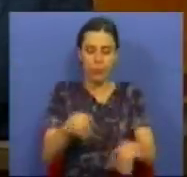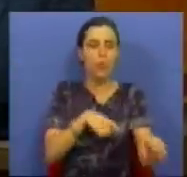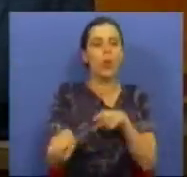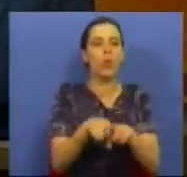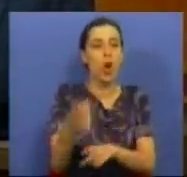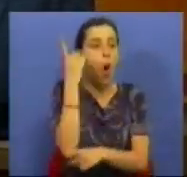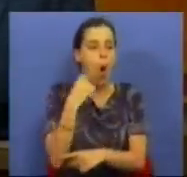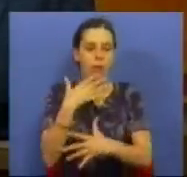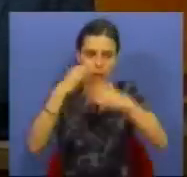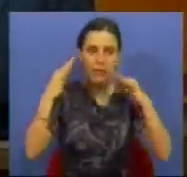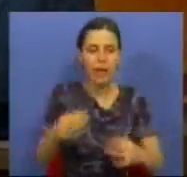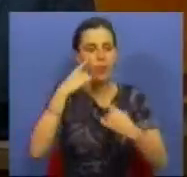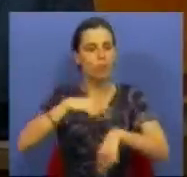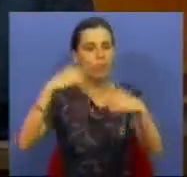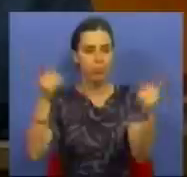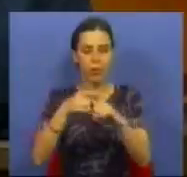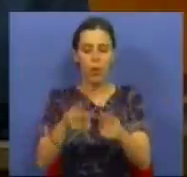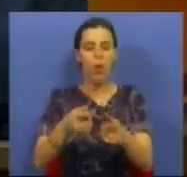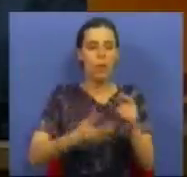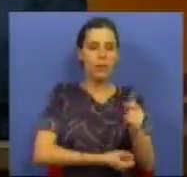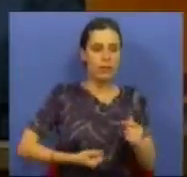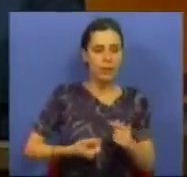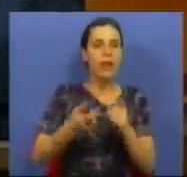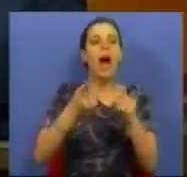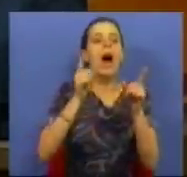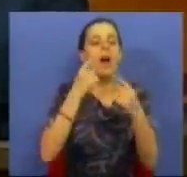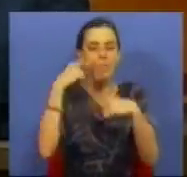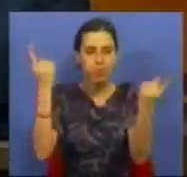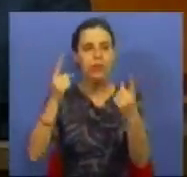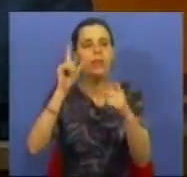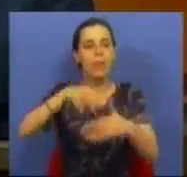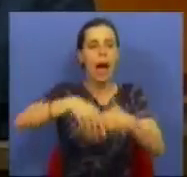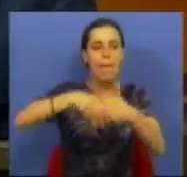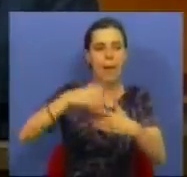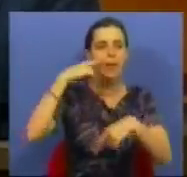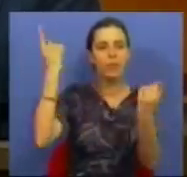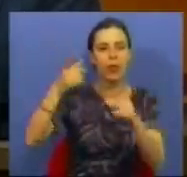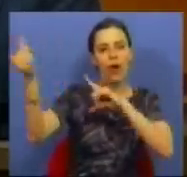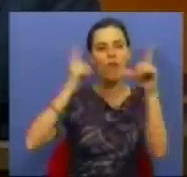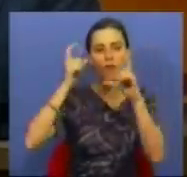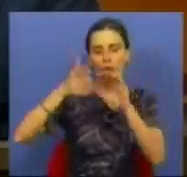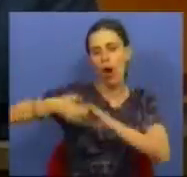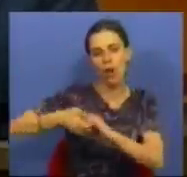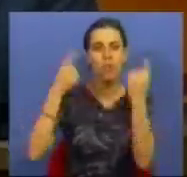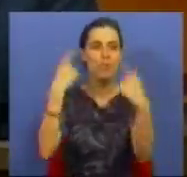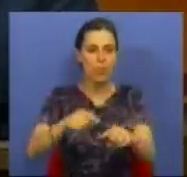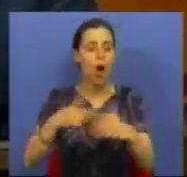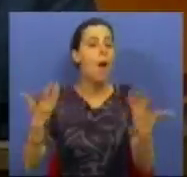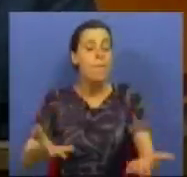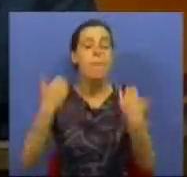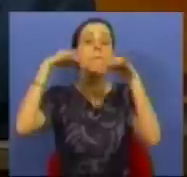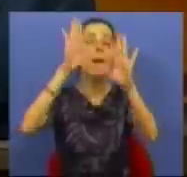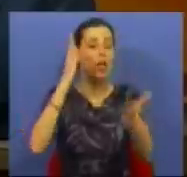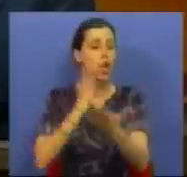que ontem foram formalizadas com um aperto de mão para aparecer na fotografia. Mas o problema português não é